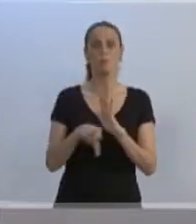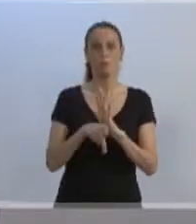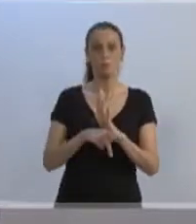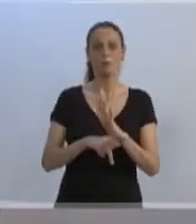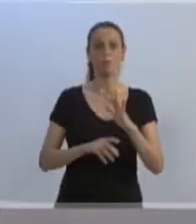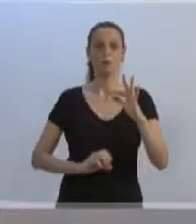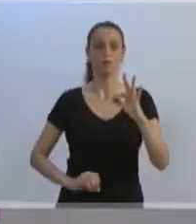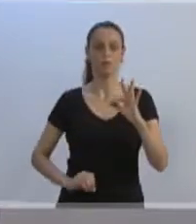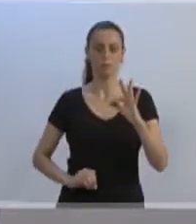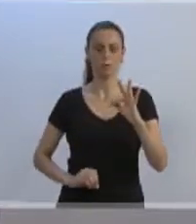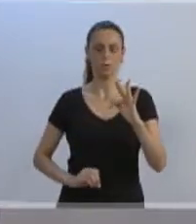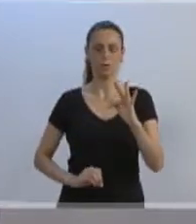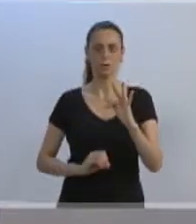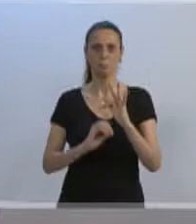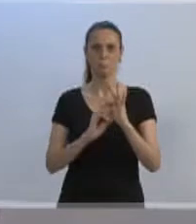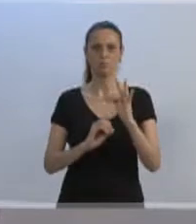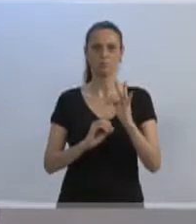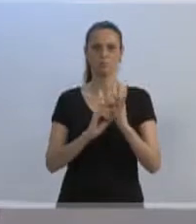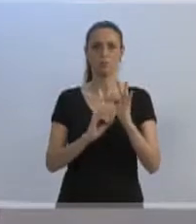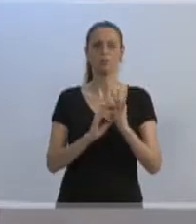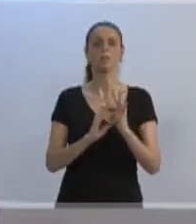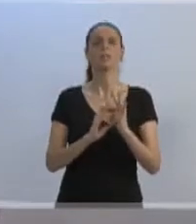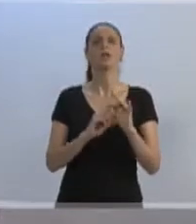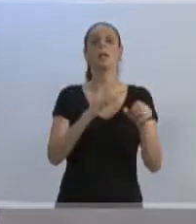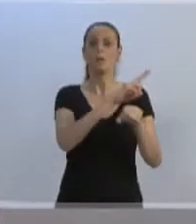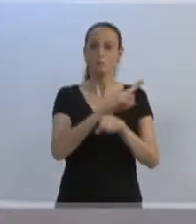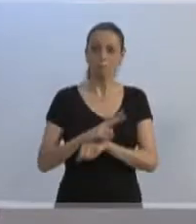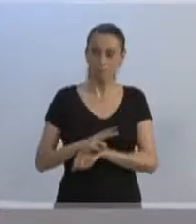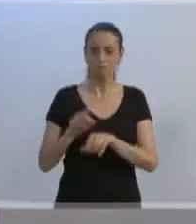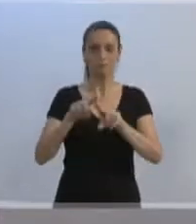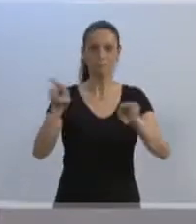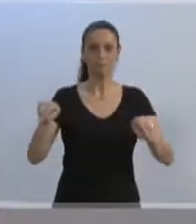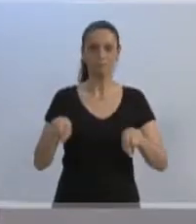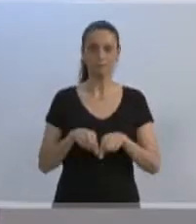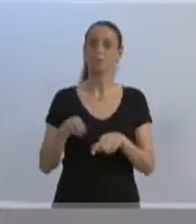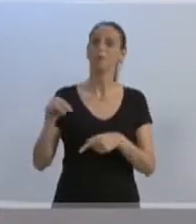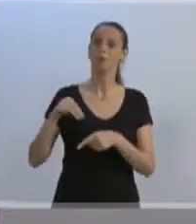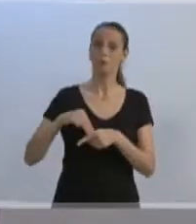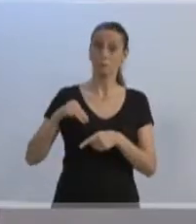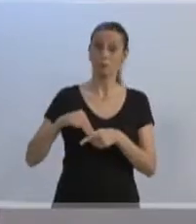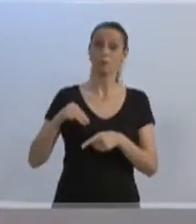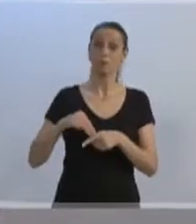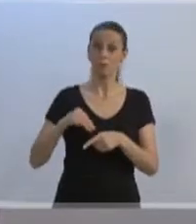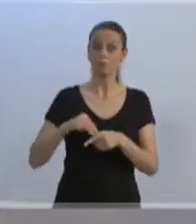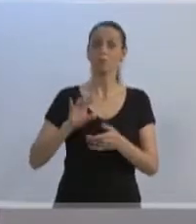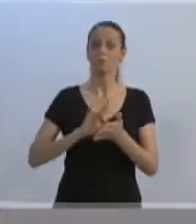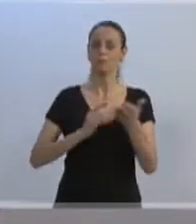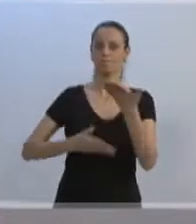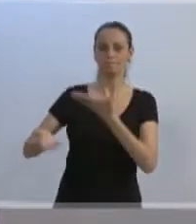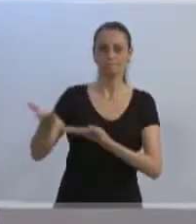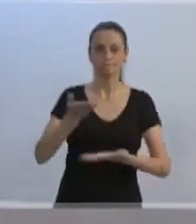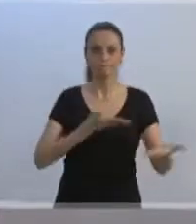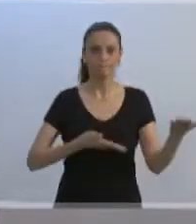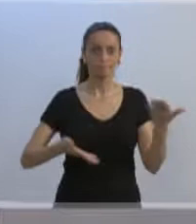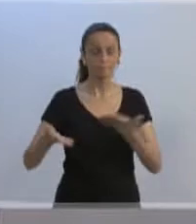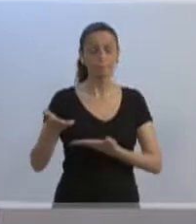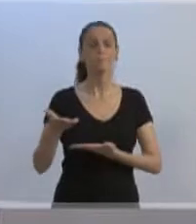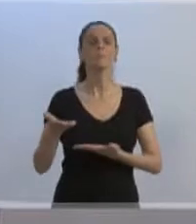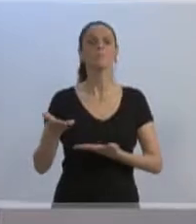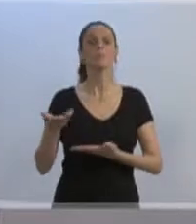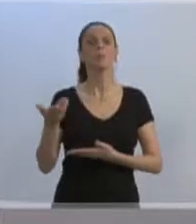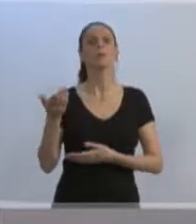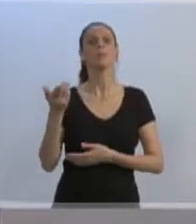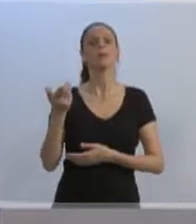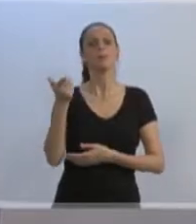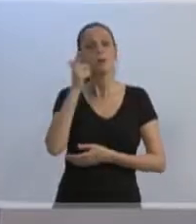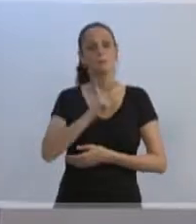alta que cedeu aquele espaço eo município na verdade está sendo o interlocutor dessa situação para que o